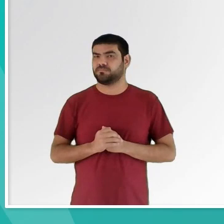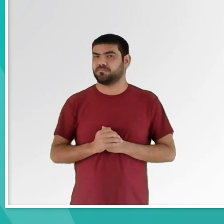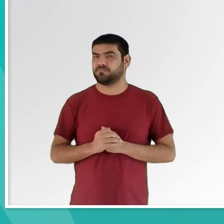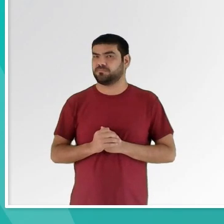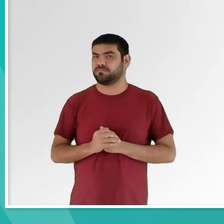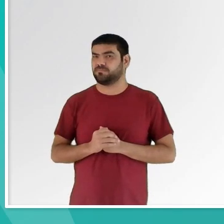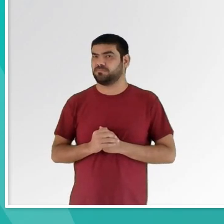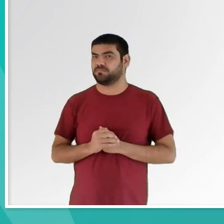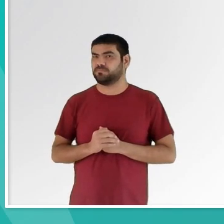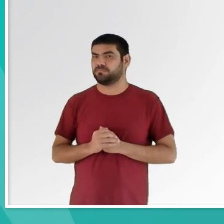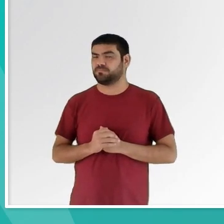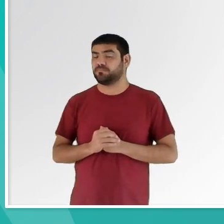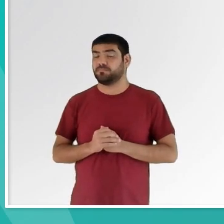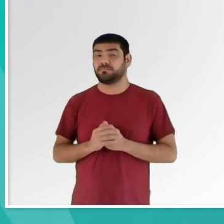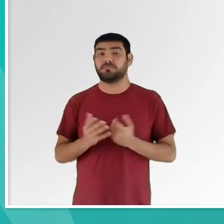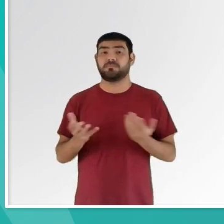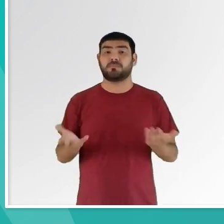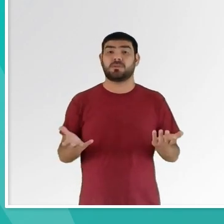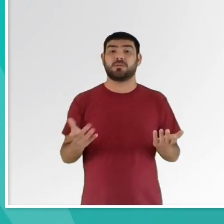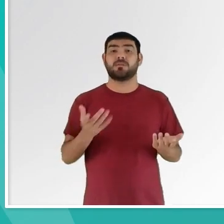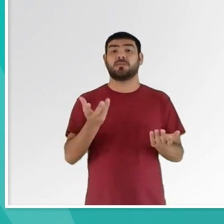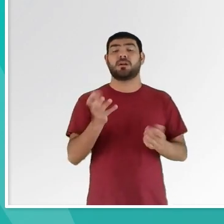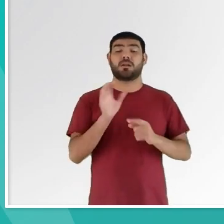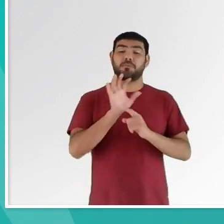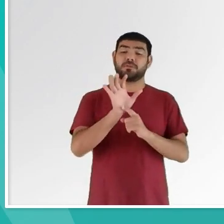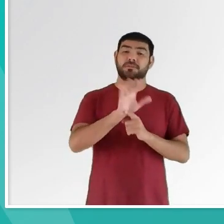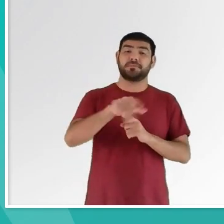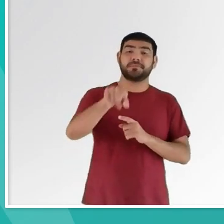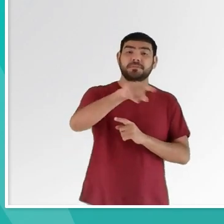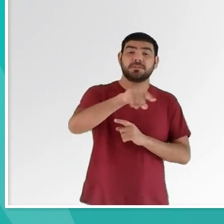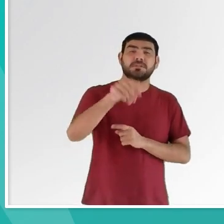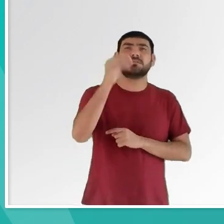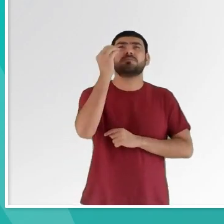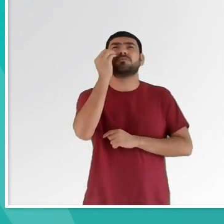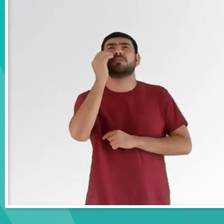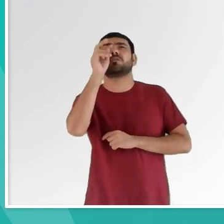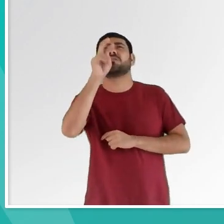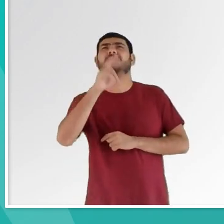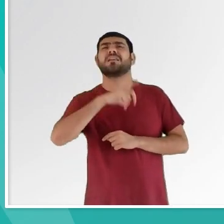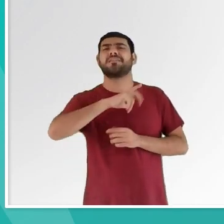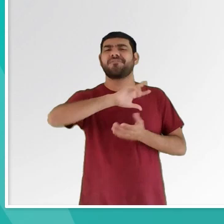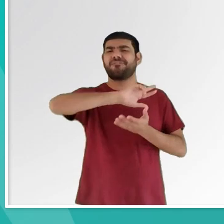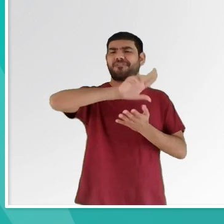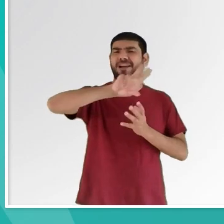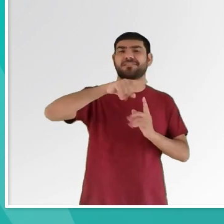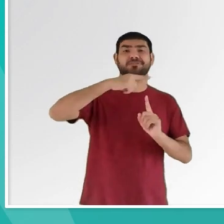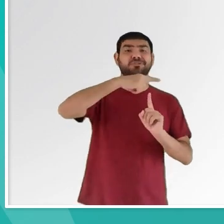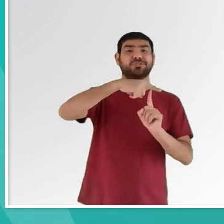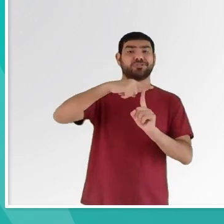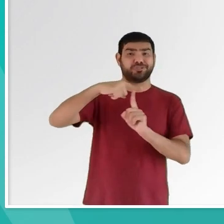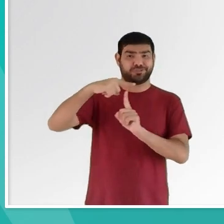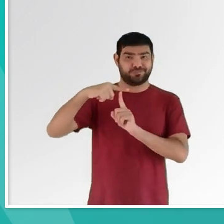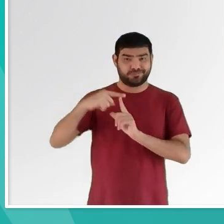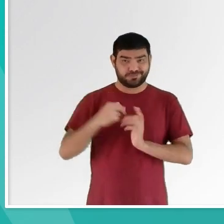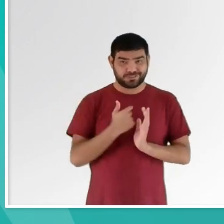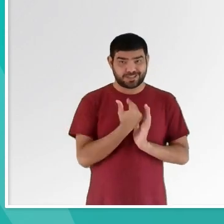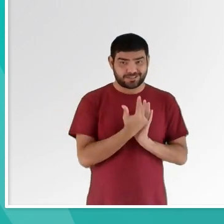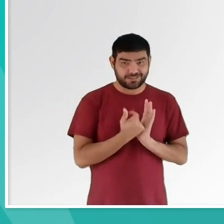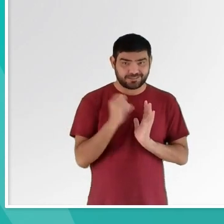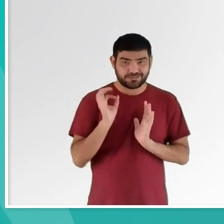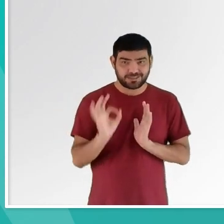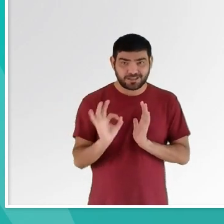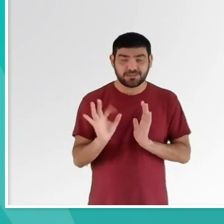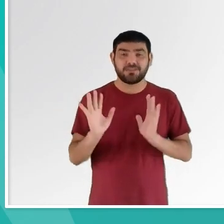Então, o que eu quero dizer para vocês? Vocês viram que existem vários tipos de desenho, certo? E